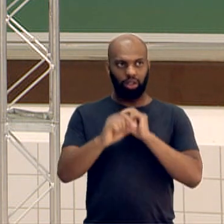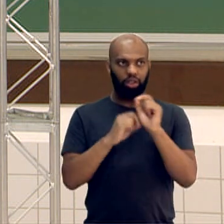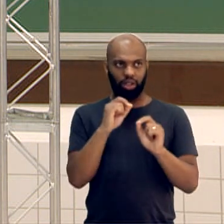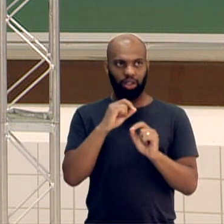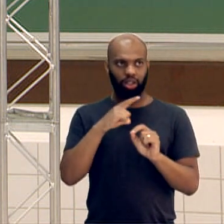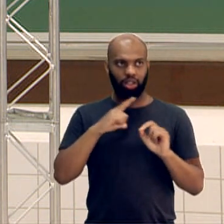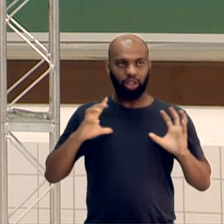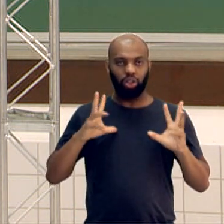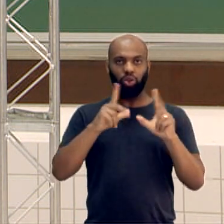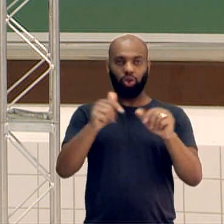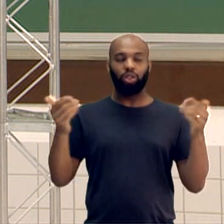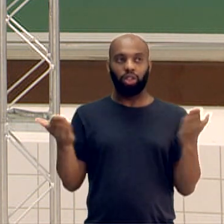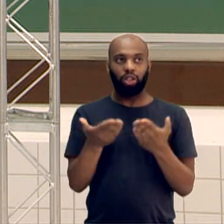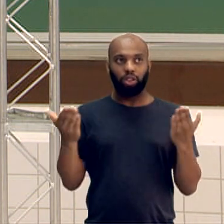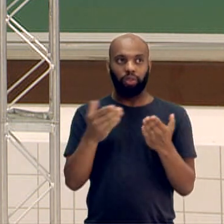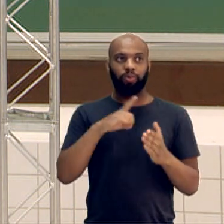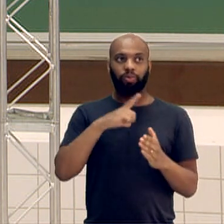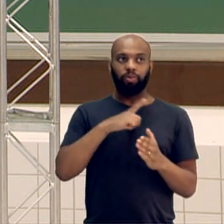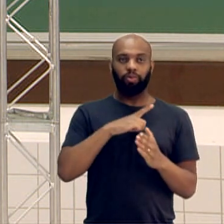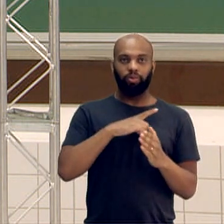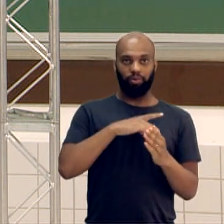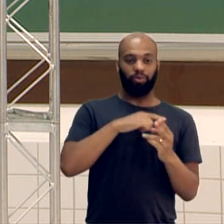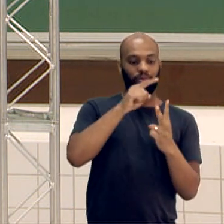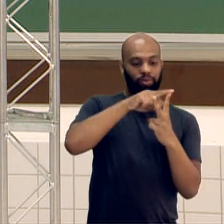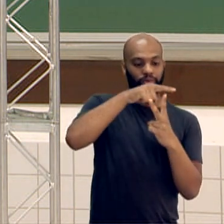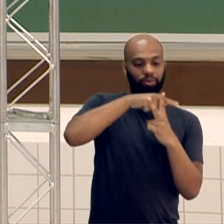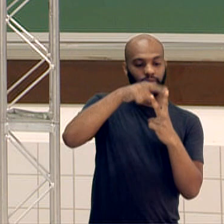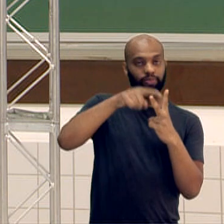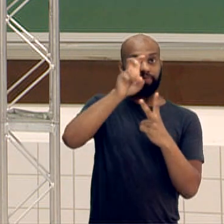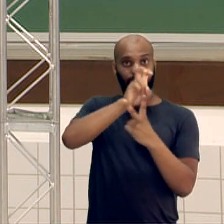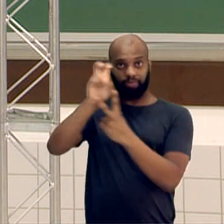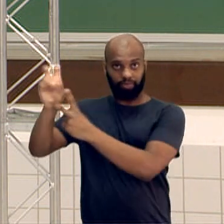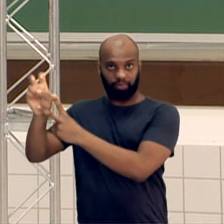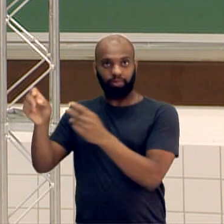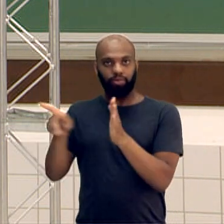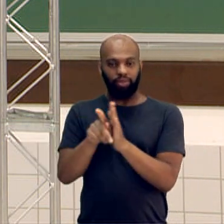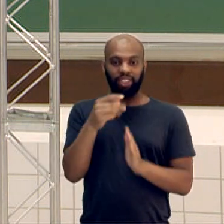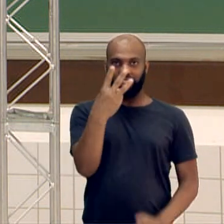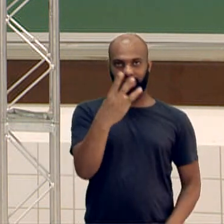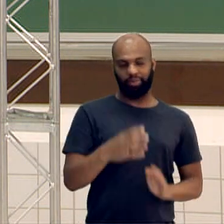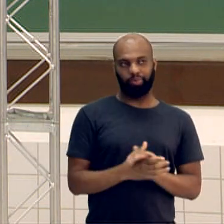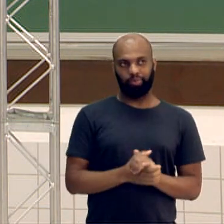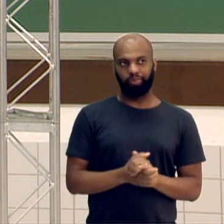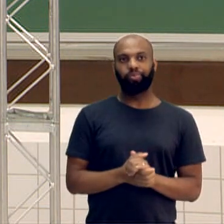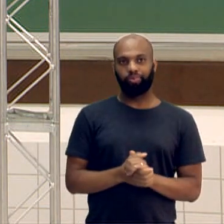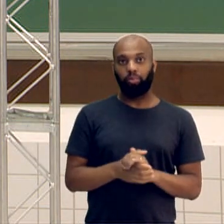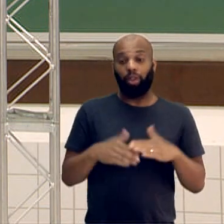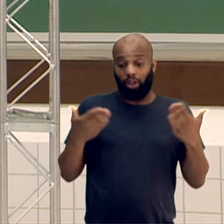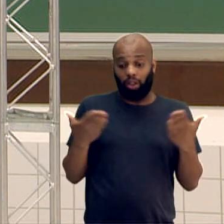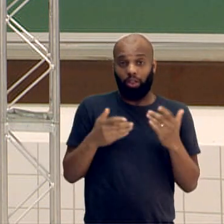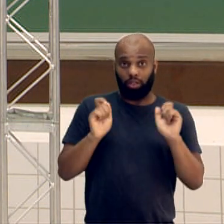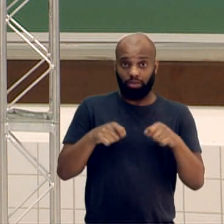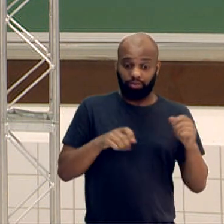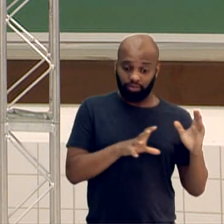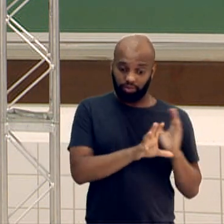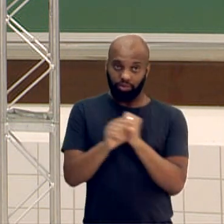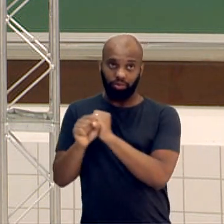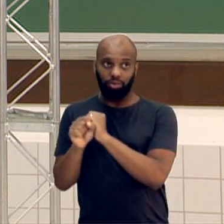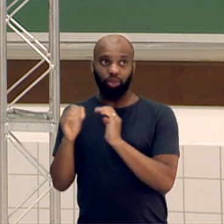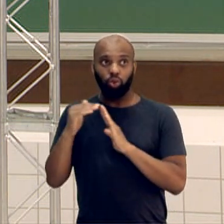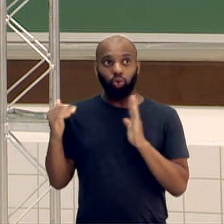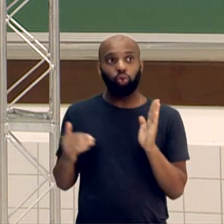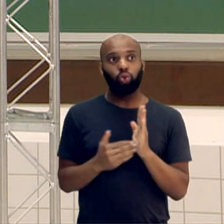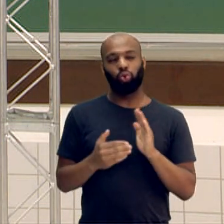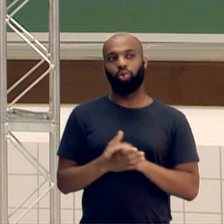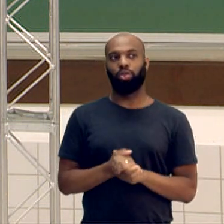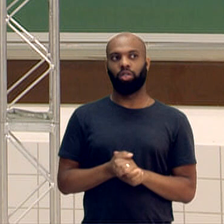todo mundo agora com raiz quinta de 3. Desta forma, vamos então somar e subtrair os